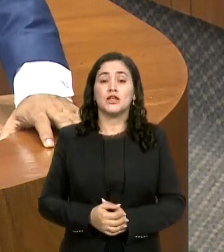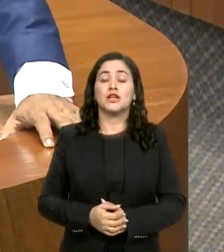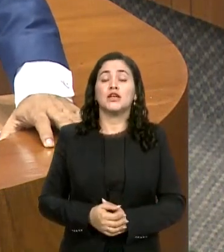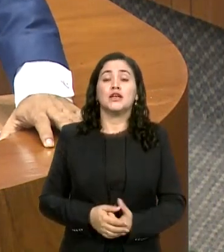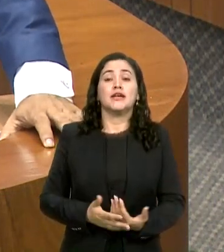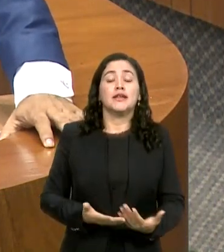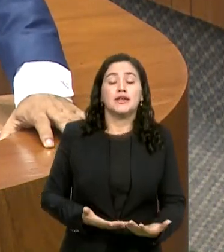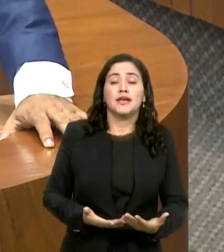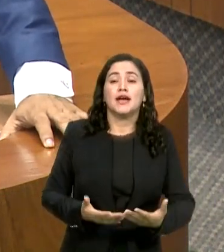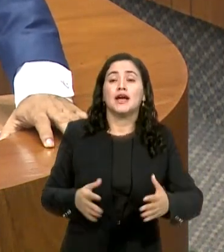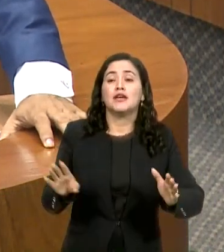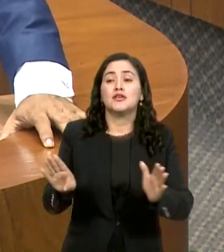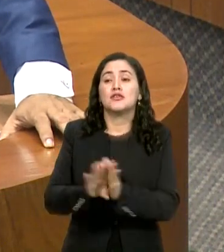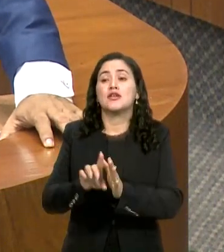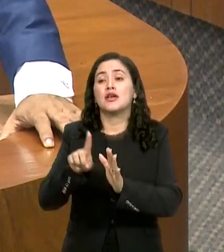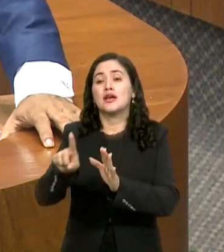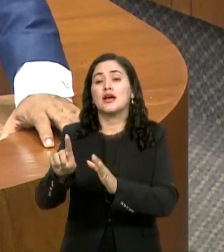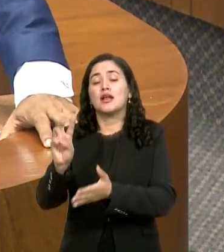direitos